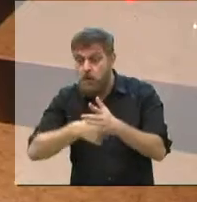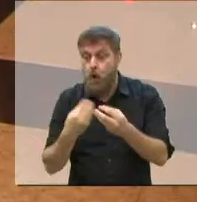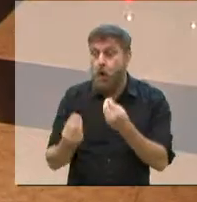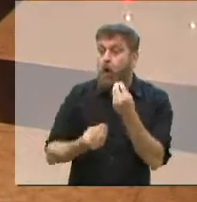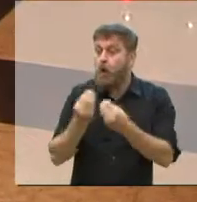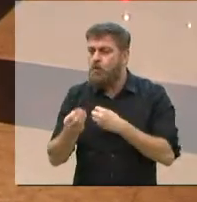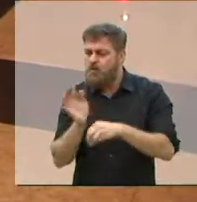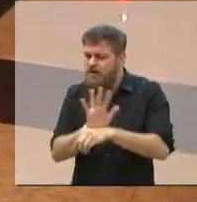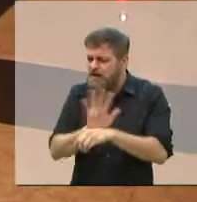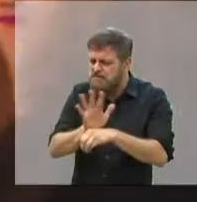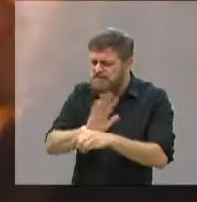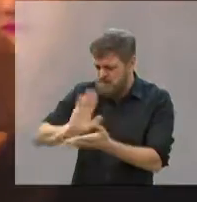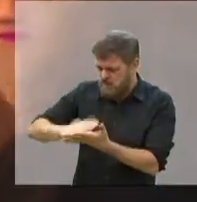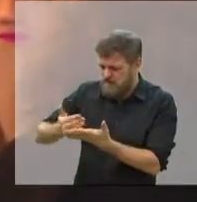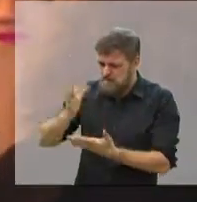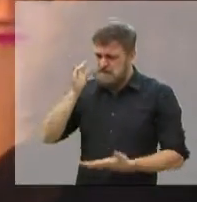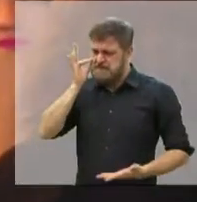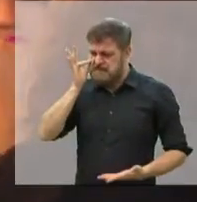que era, como que conseguiu.